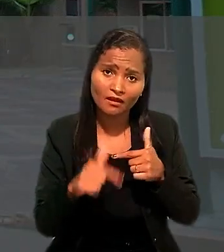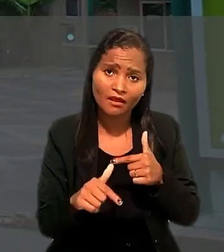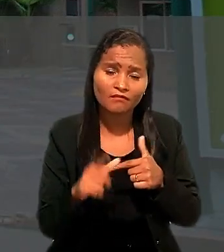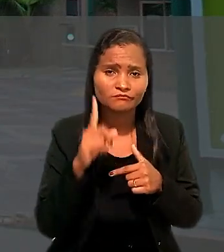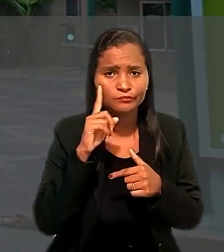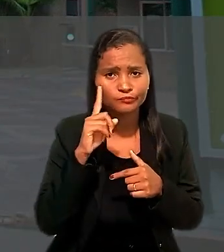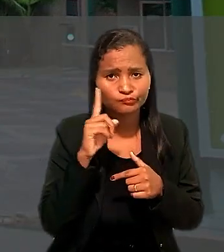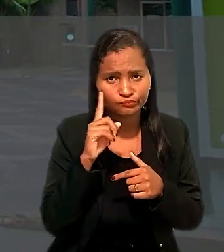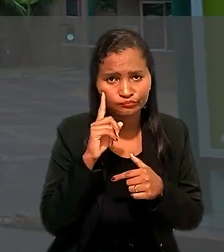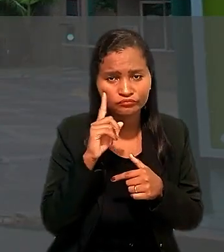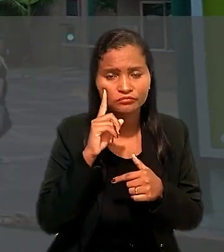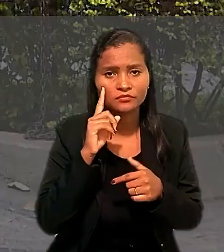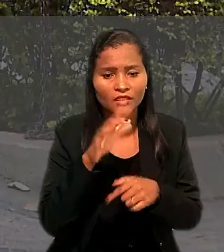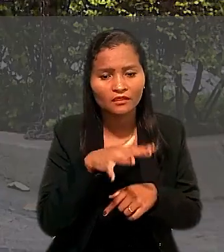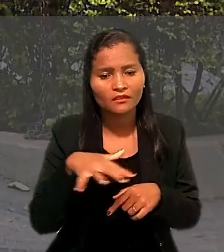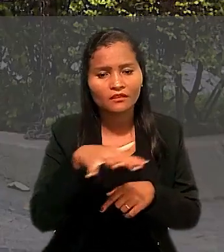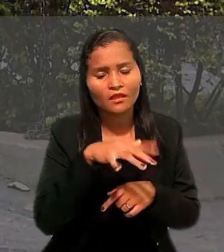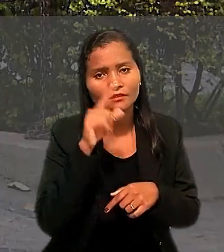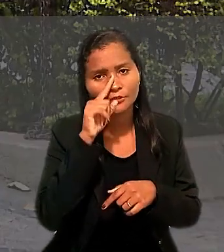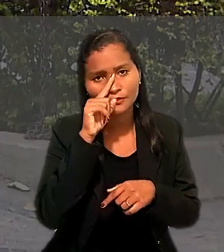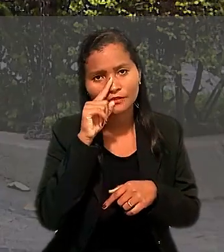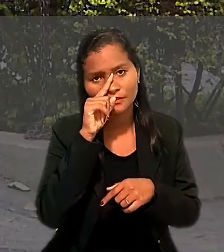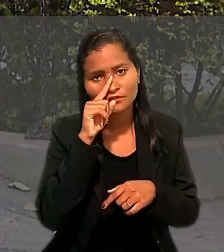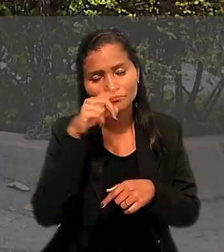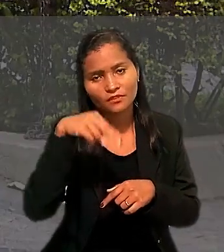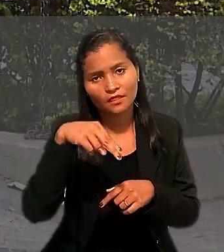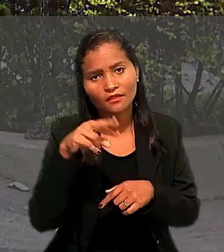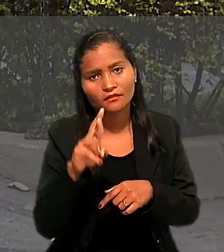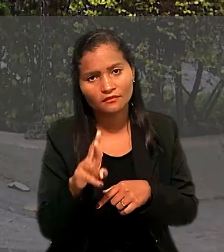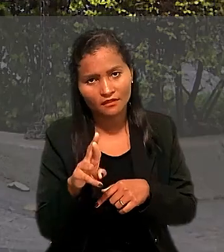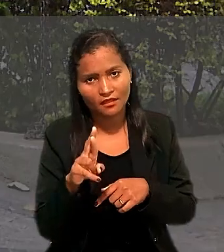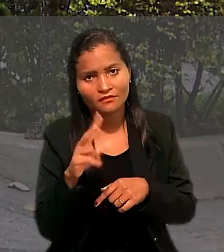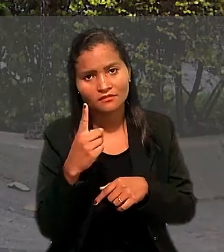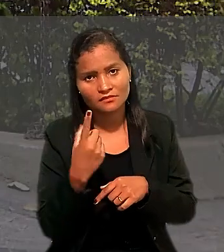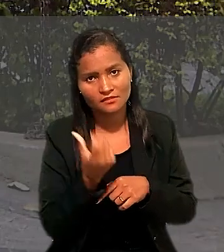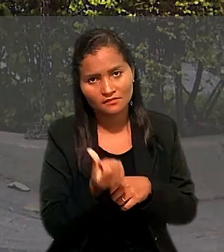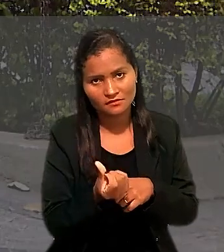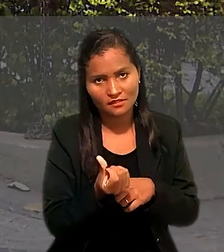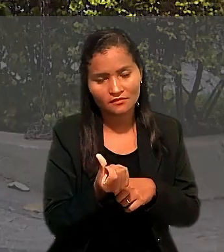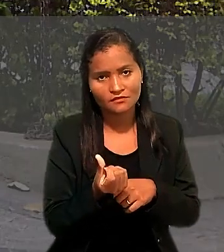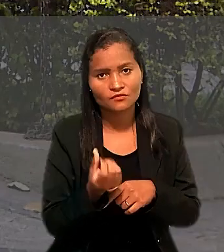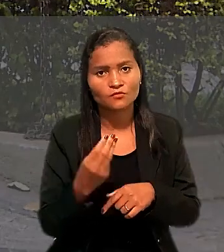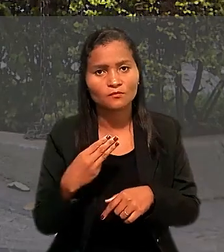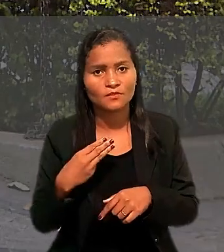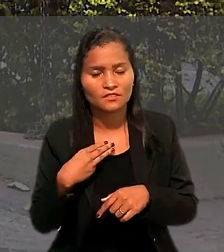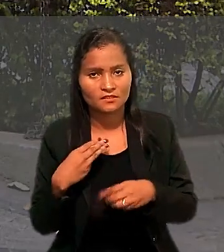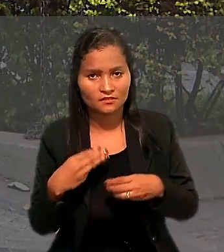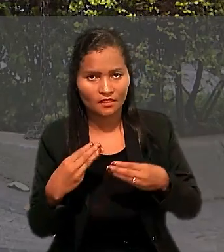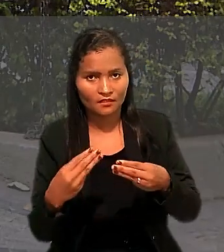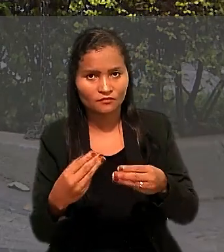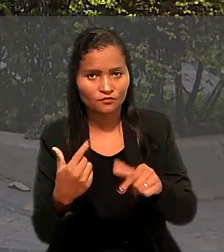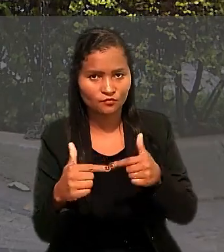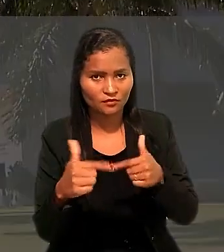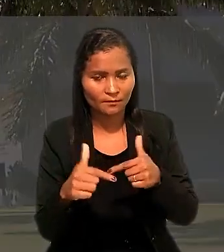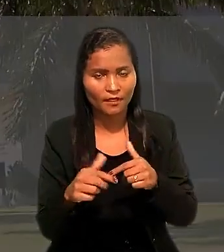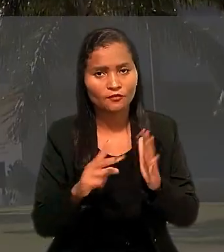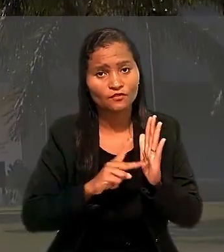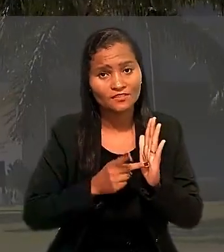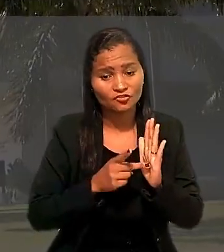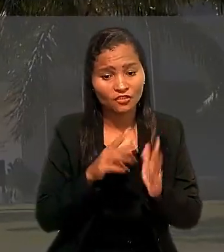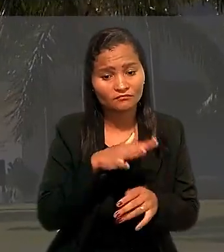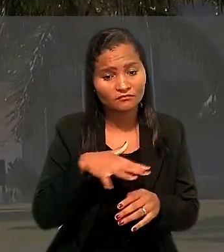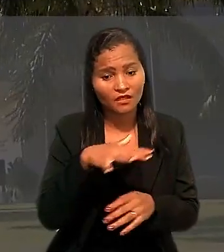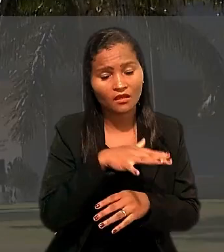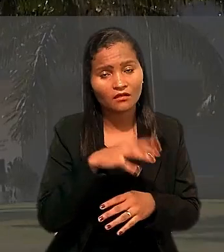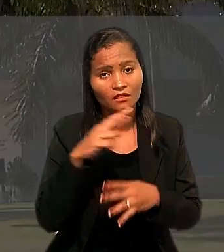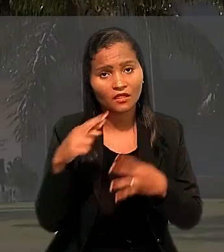forma habitual ou intermitente em área de risco prevista na norma regulamentadora 16 do Ministério do Trabalho. O sindicato